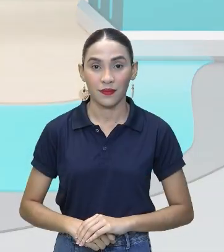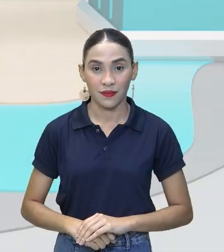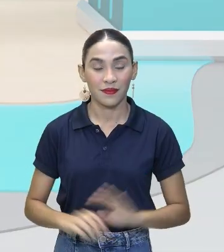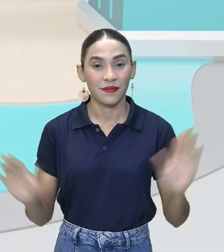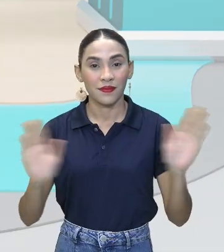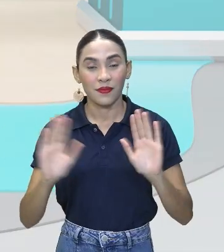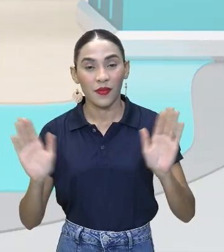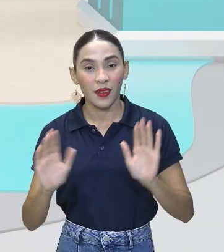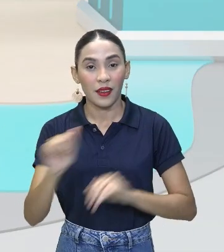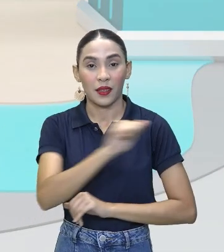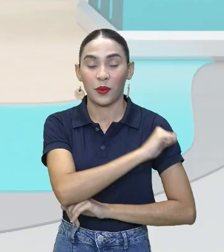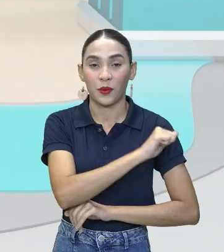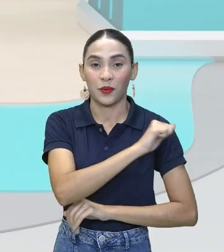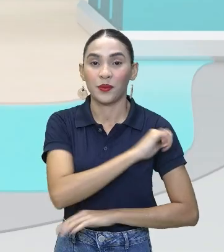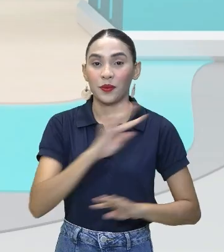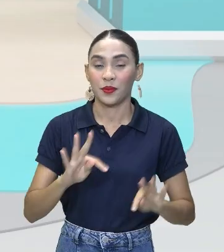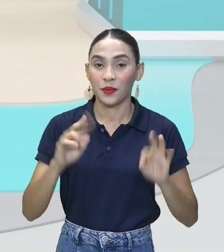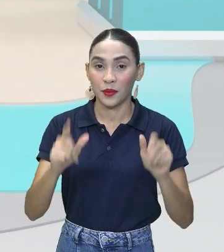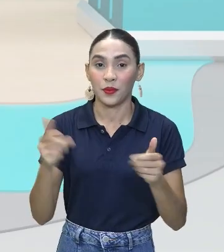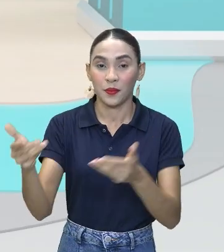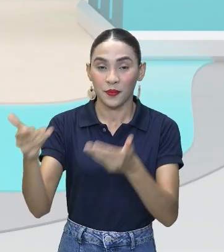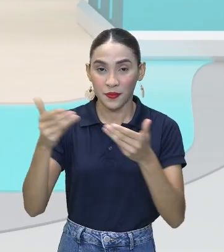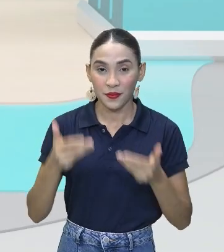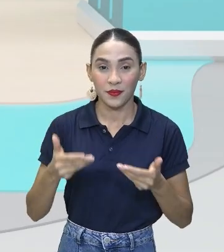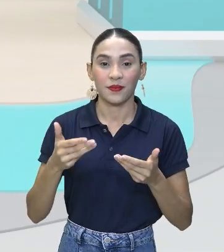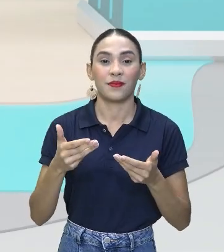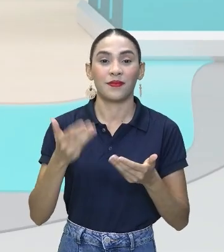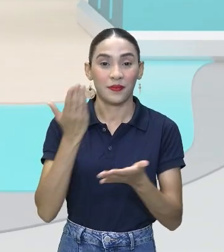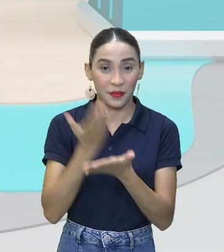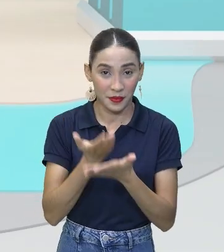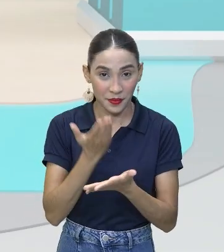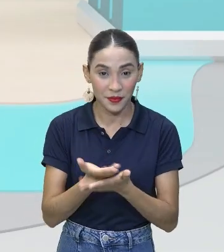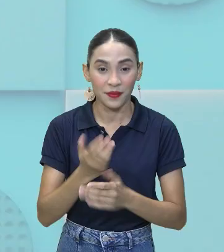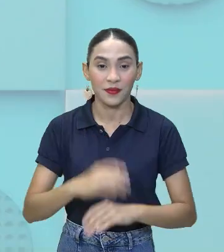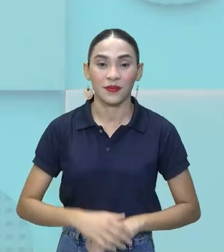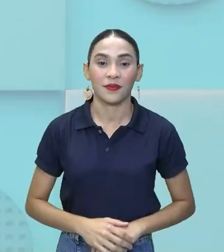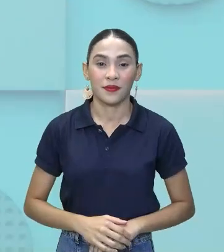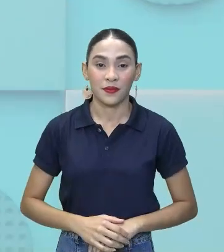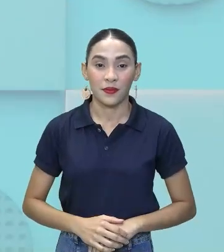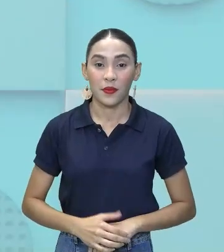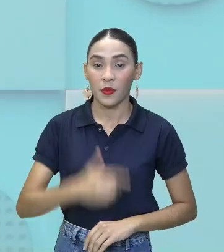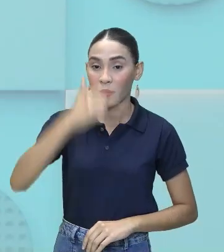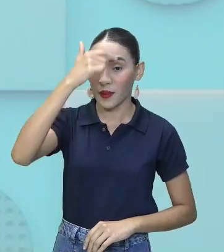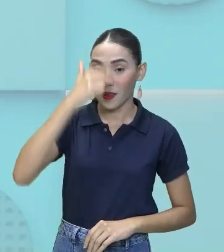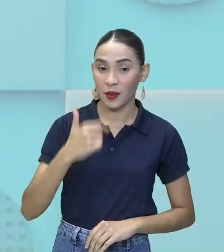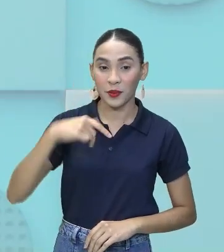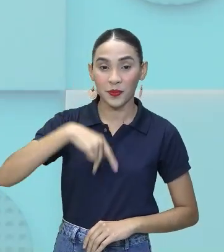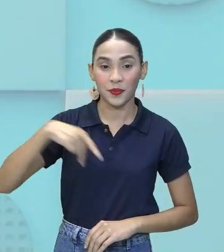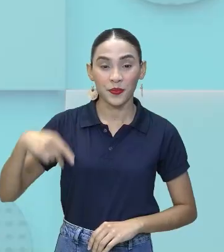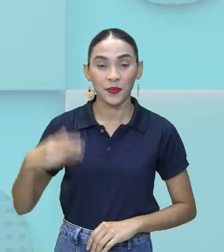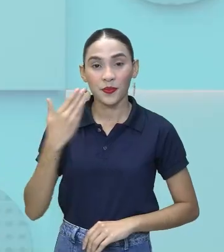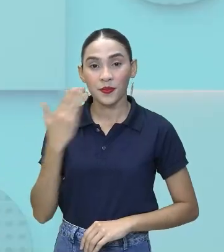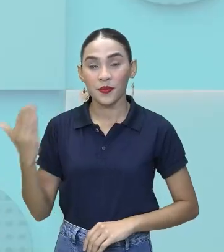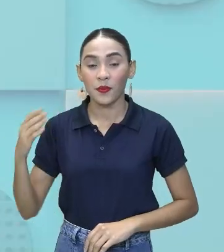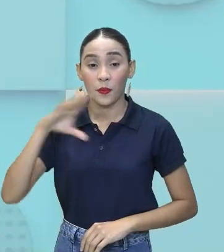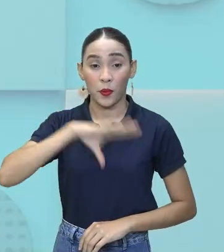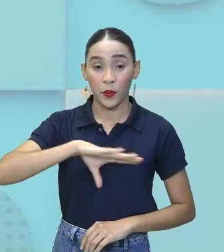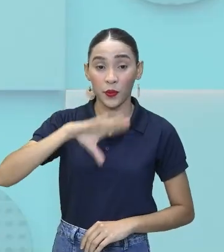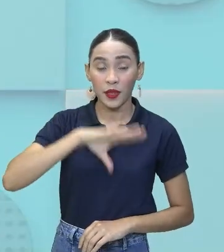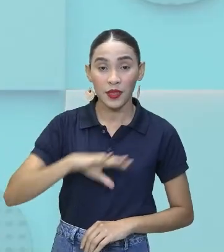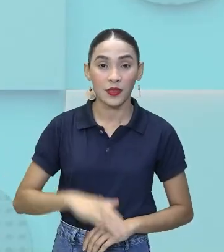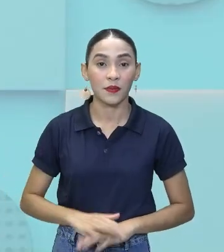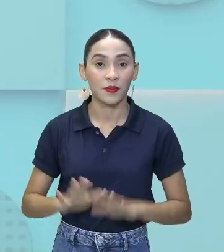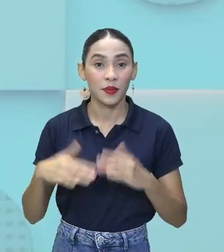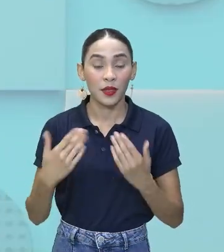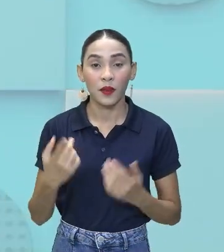Olá, olá! Sejam todos muito bem-vindos a mais uma aula do nosso componente. Eu sou o professor Jean Torres, de Língua Portuguesa.